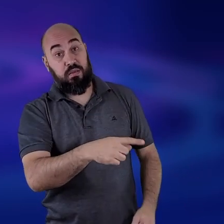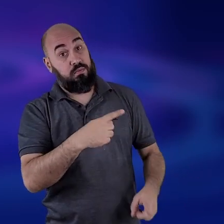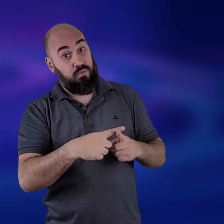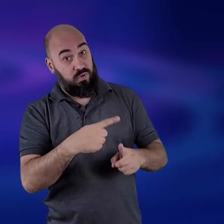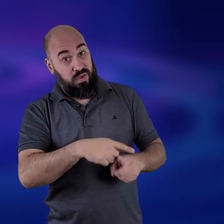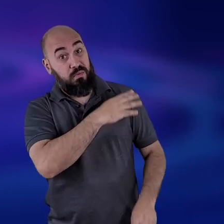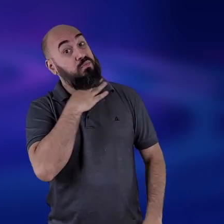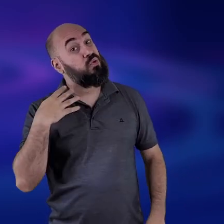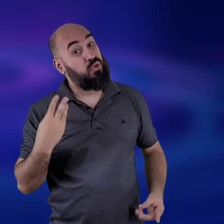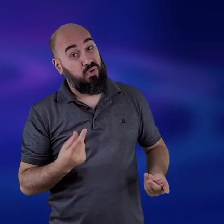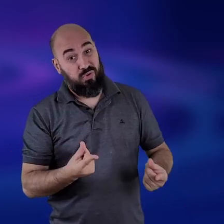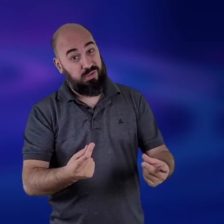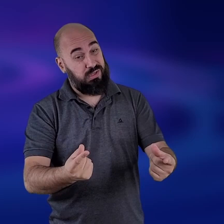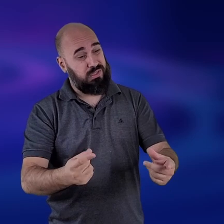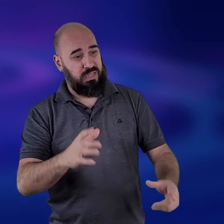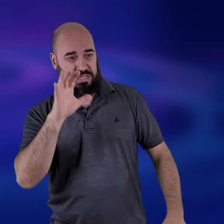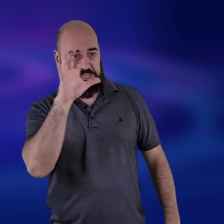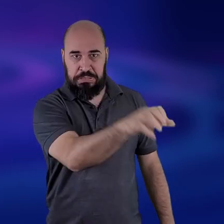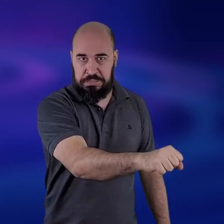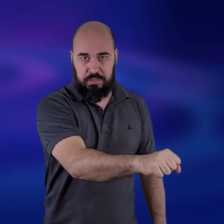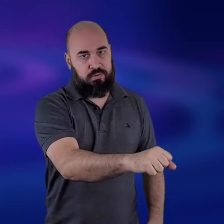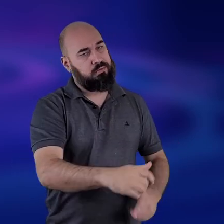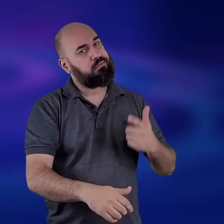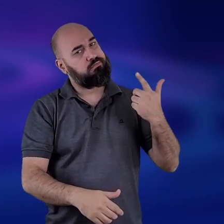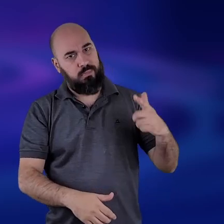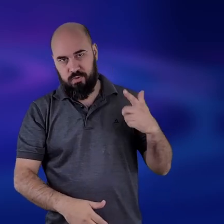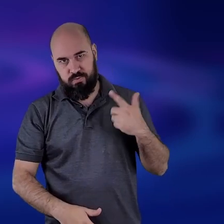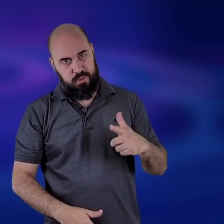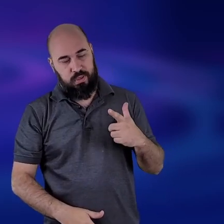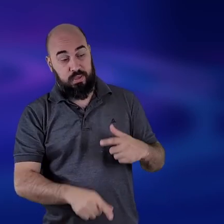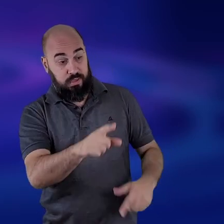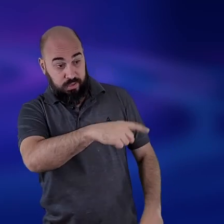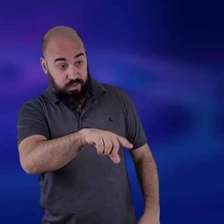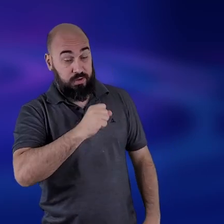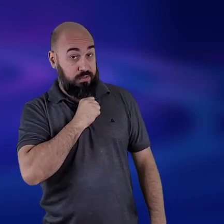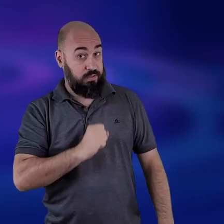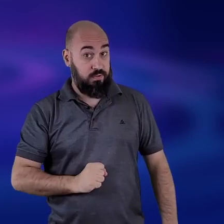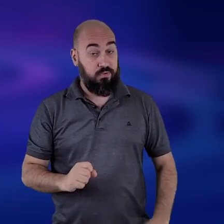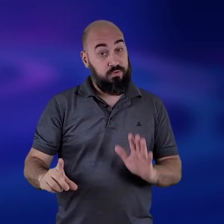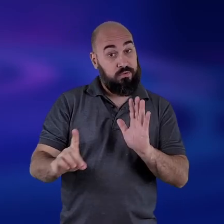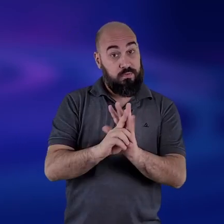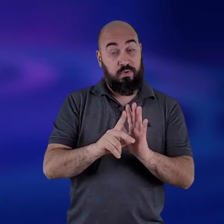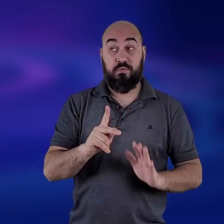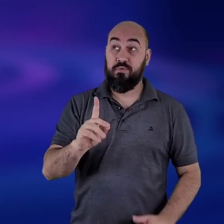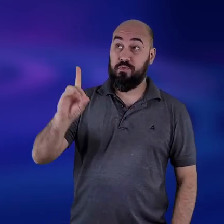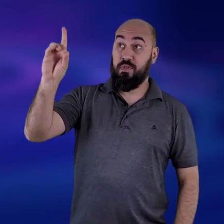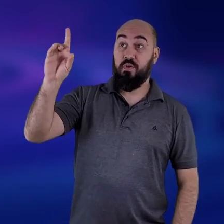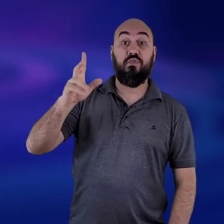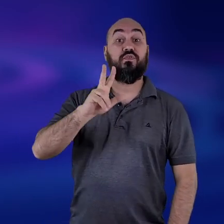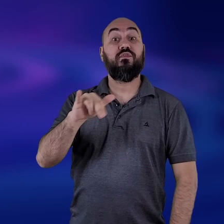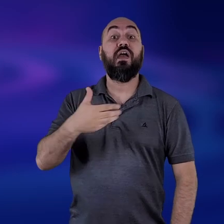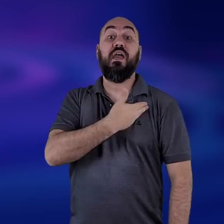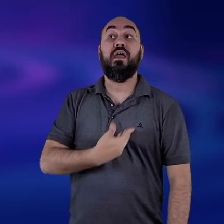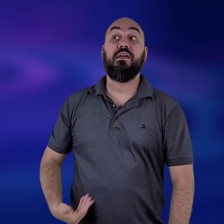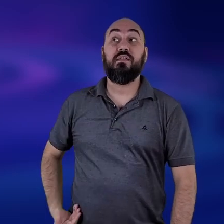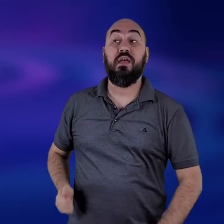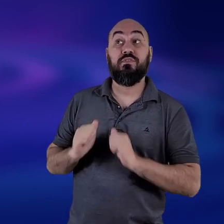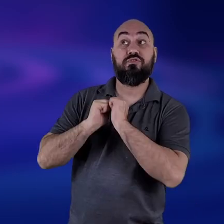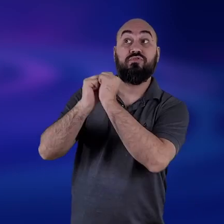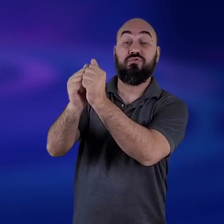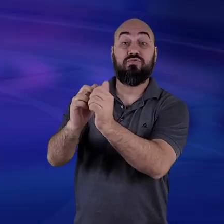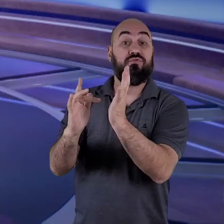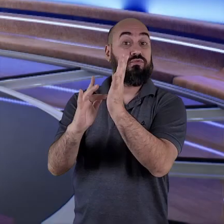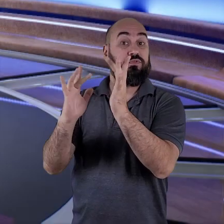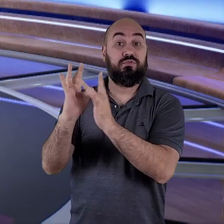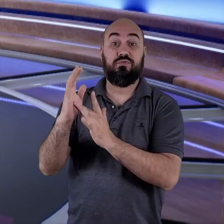tem autoridade, pelo contrário, serão sacerdotes de Deus e de Cristo, e reinarão com ele os 1000